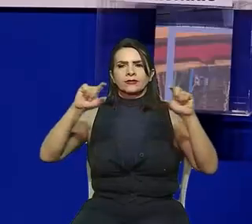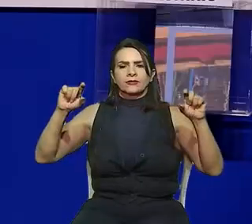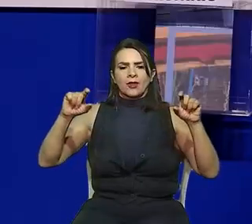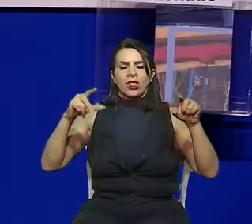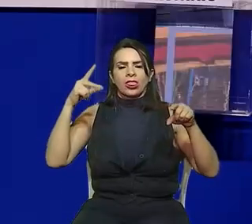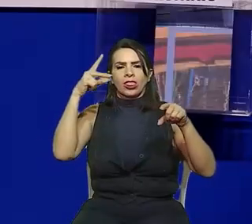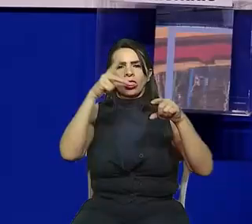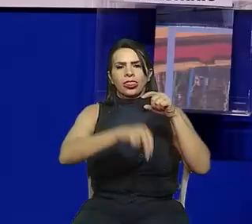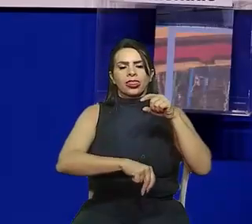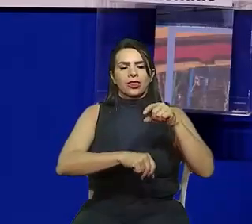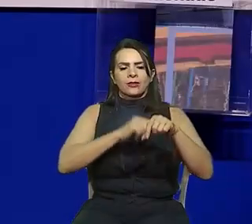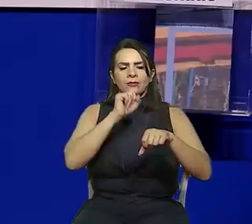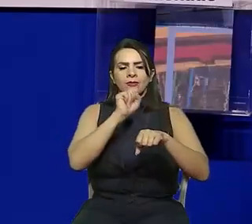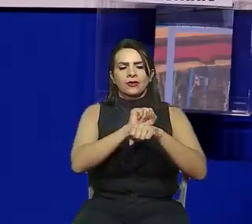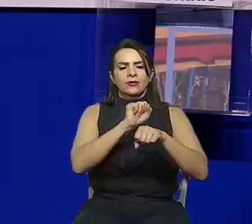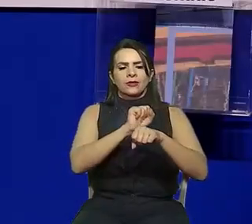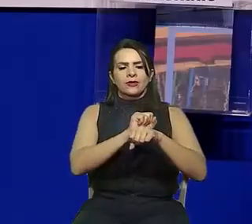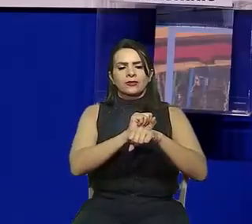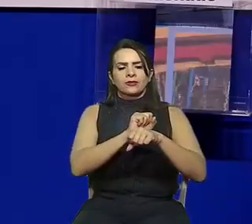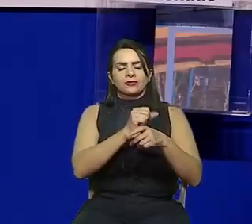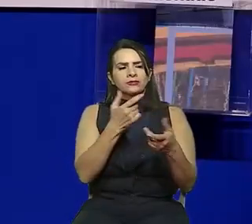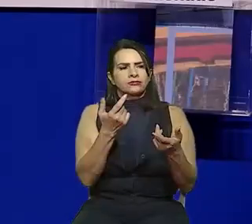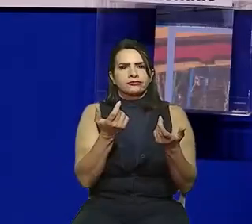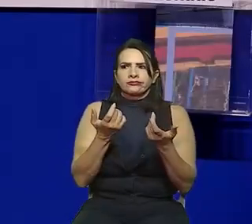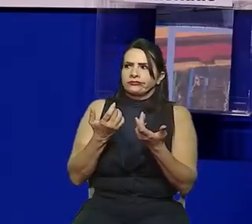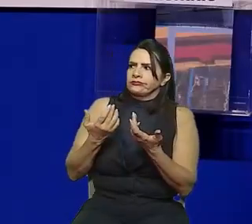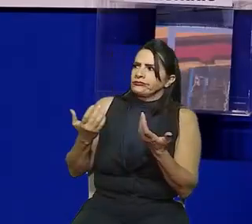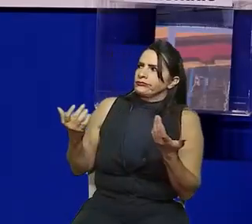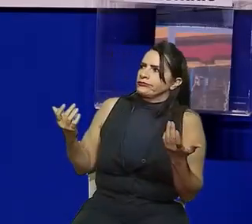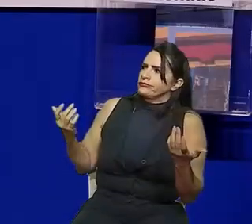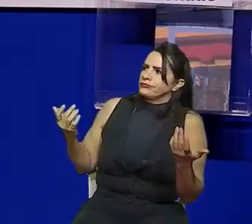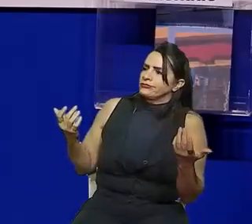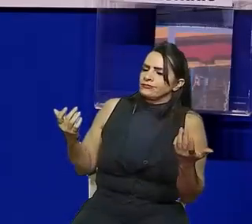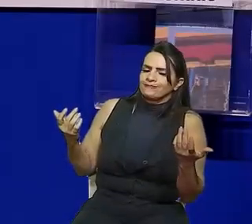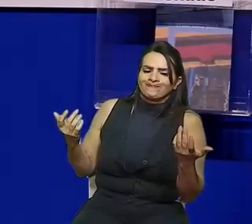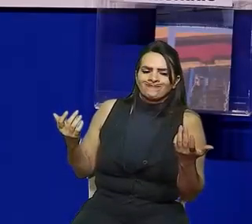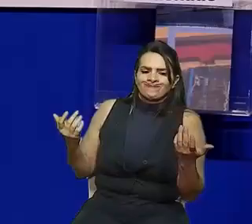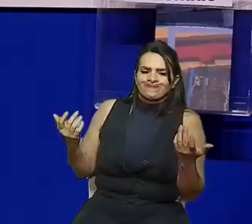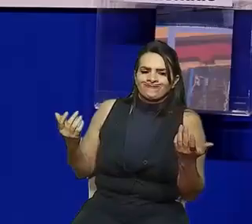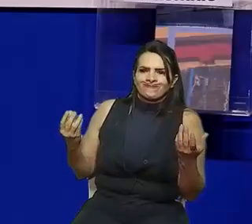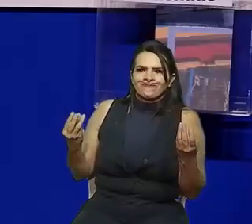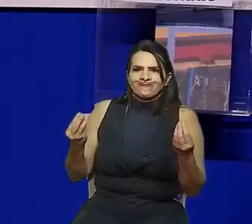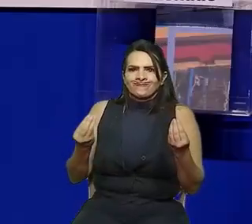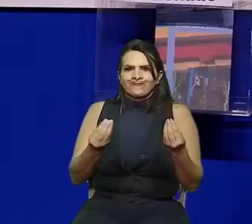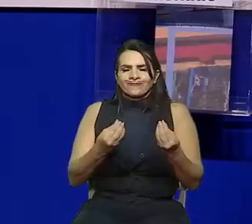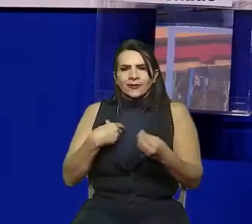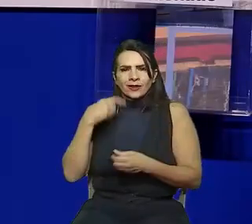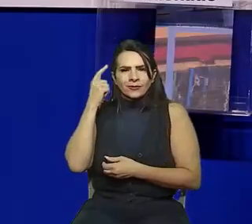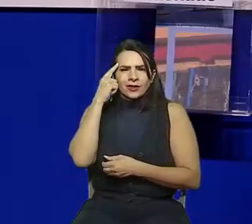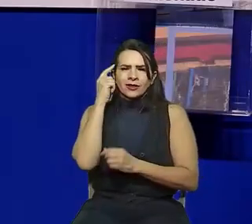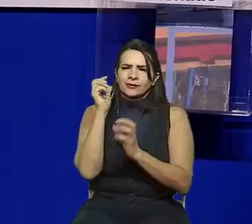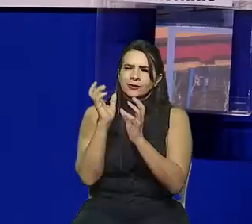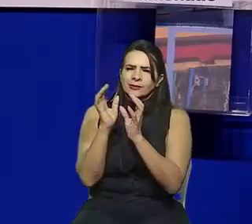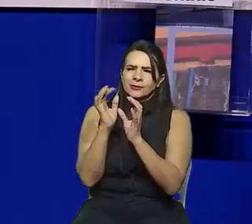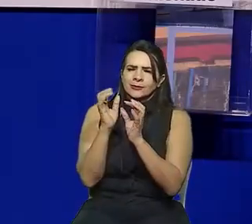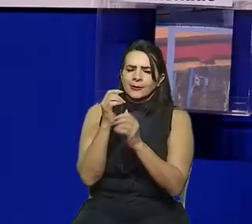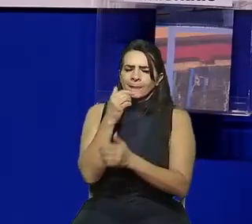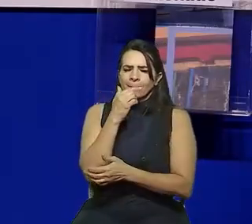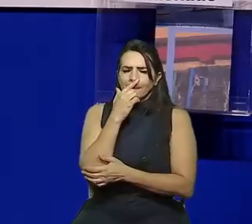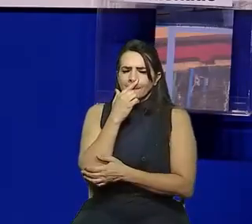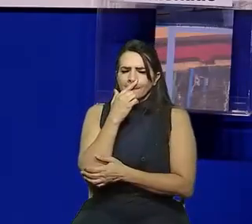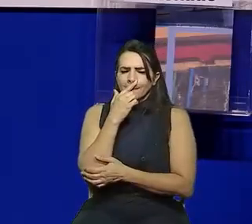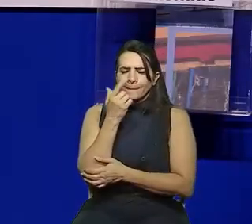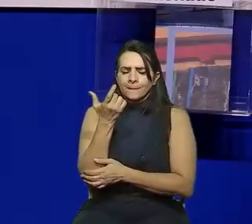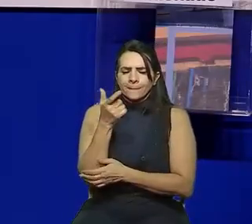interditado. E eu falei, bom, essa aí. E aí, automaticamente na minha cabeça, eu joguei numa